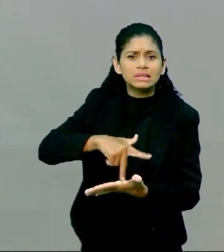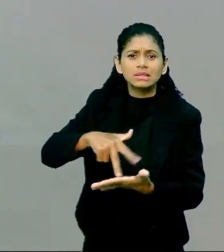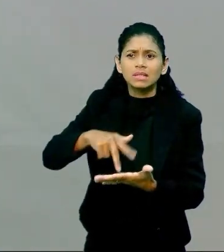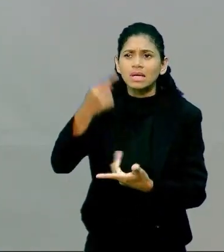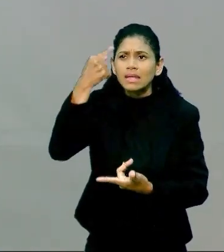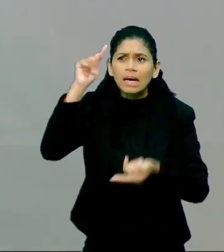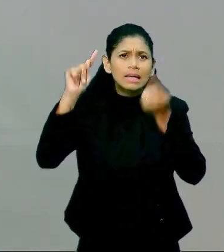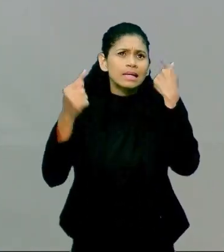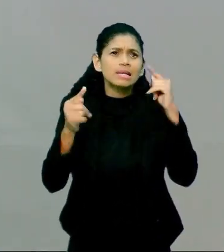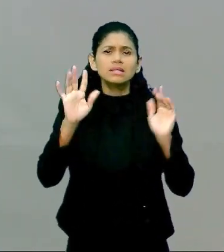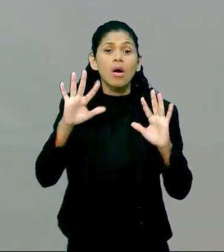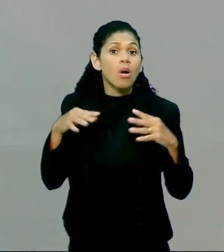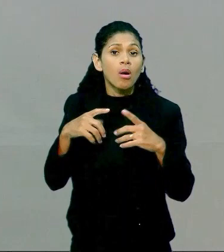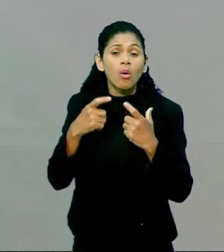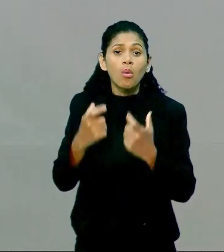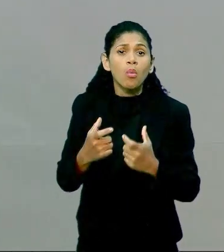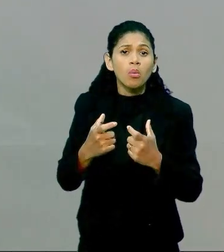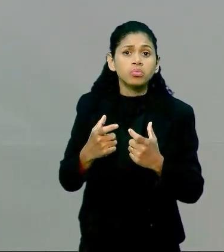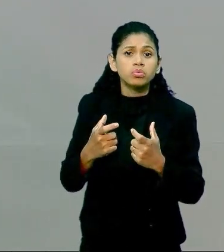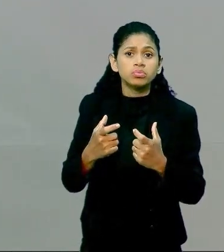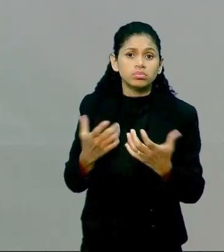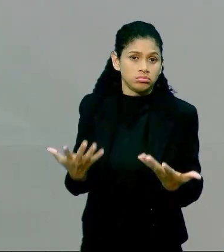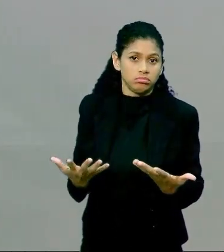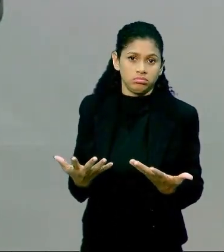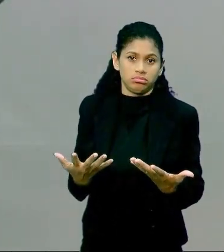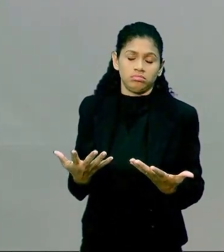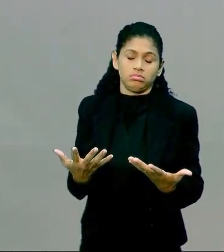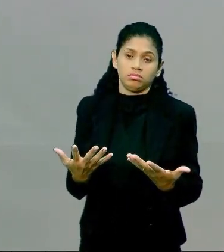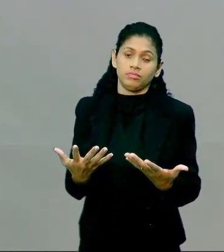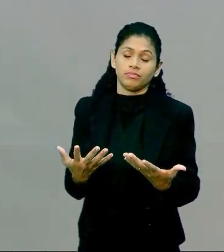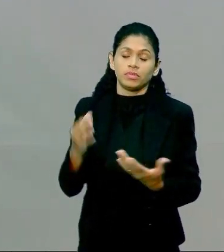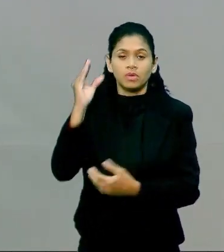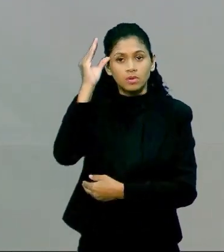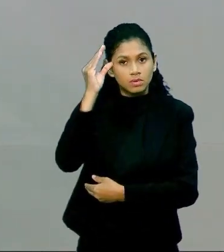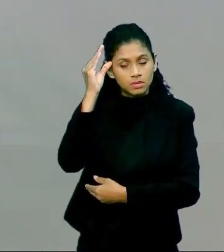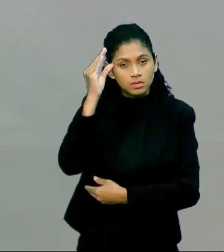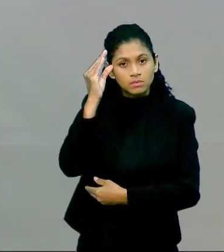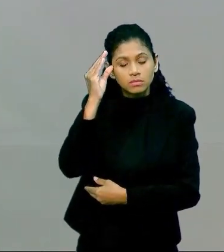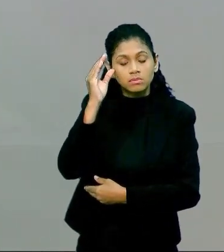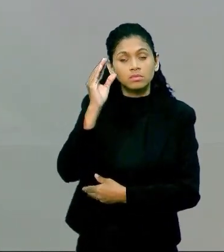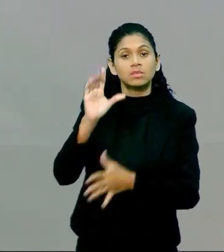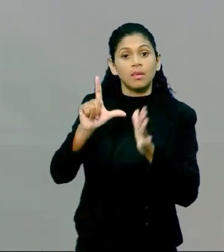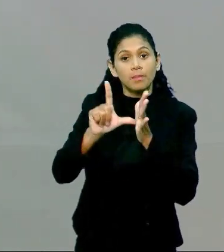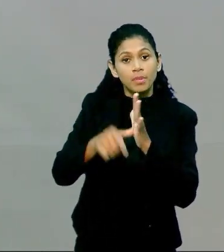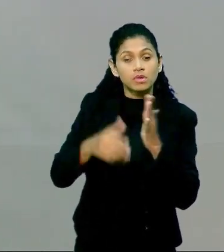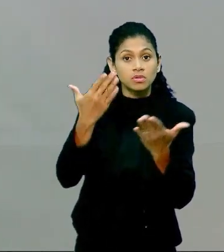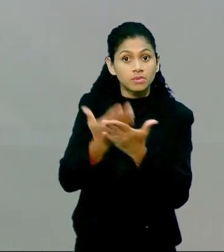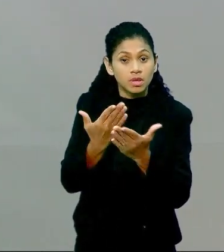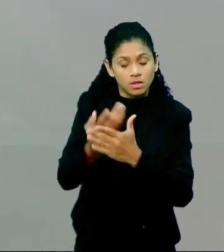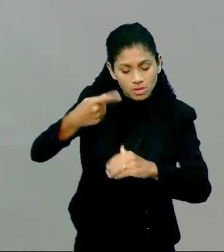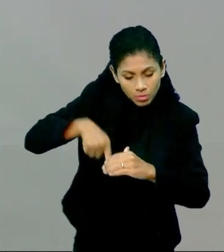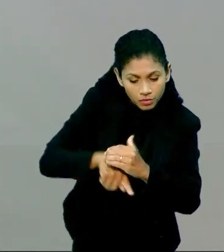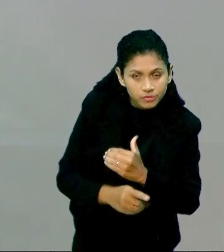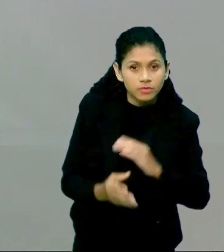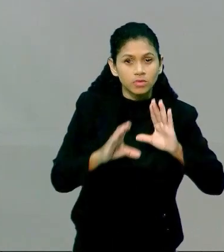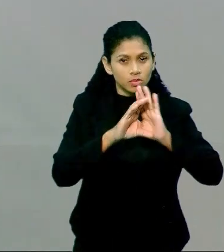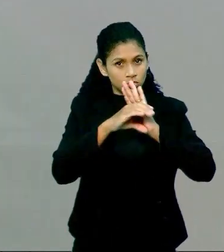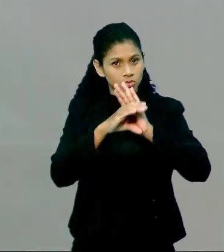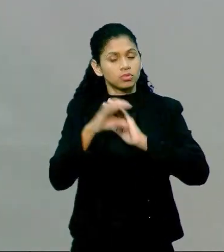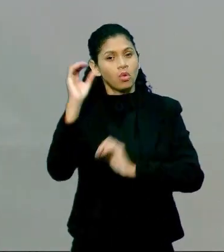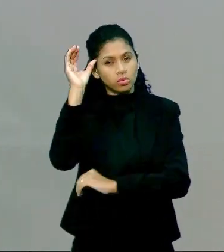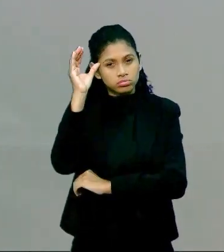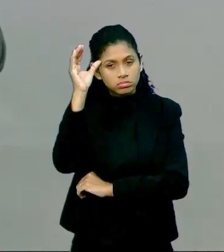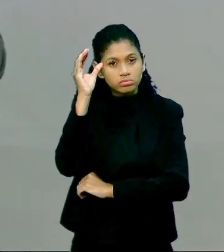criação? Cadê a espontaneidade? Então, compreendendo isso, nas próximas aulas a gente aprofunda mais um pouco esse